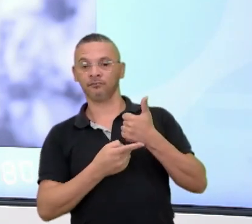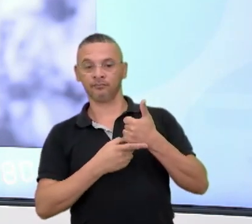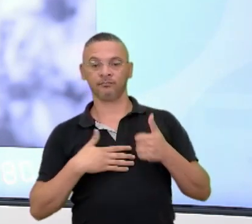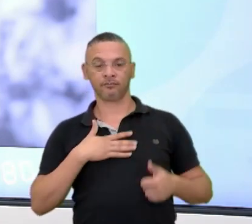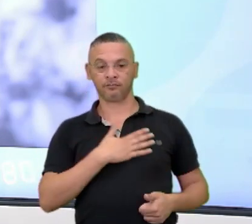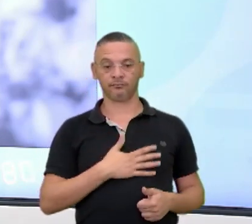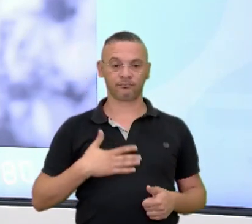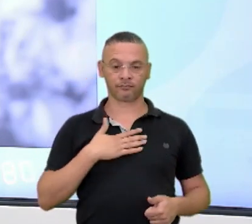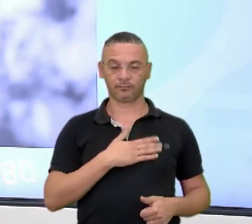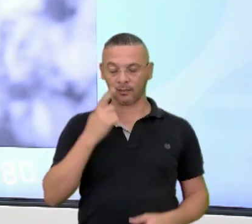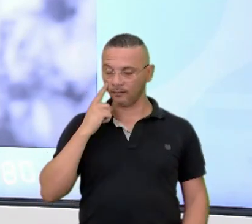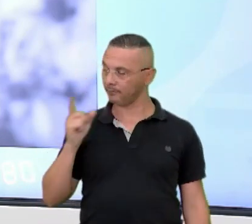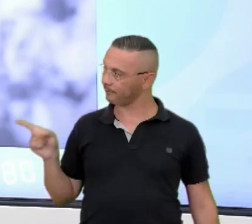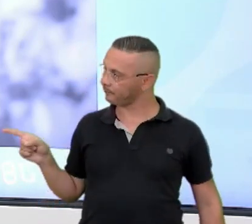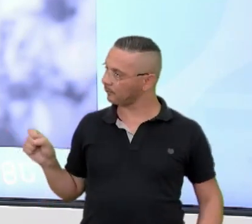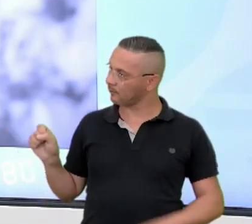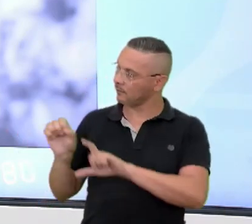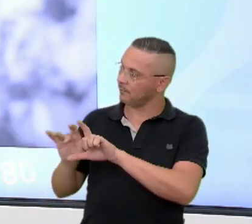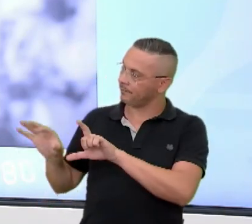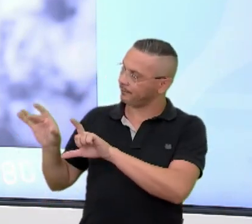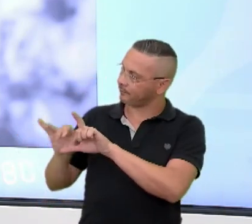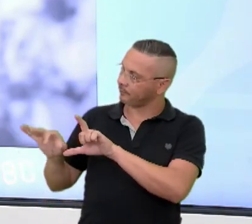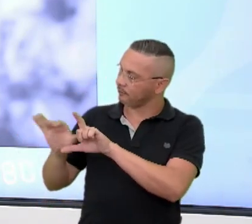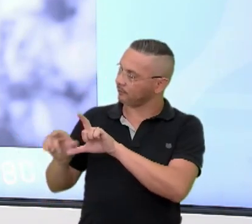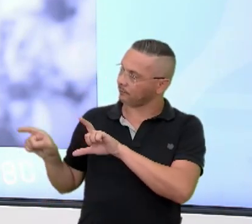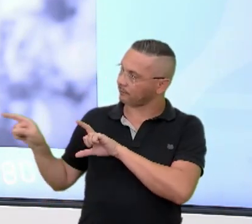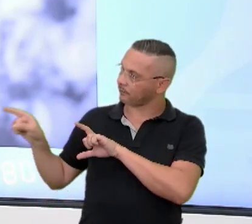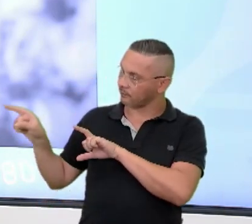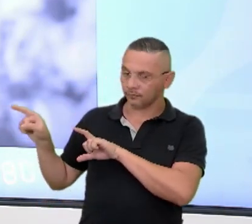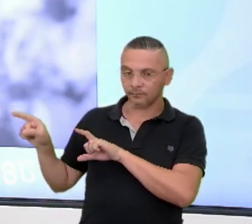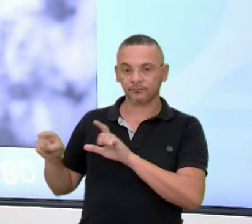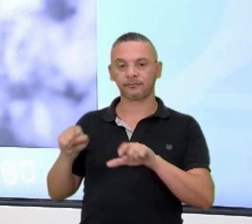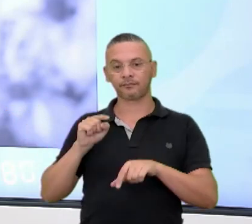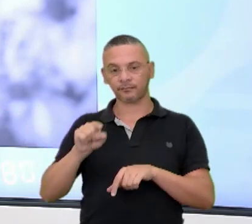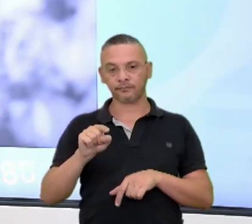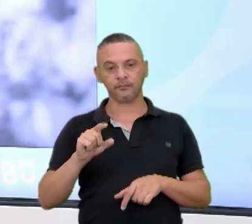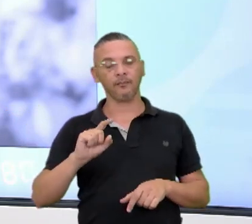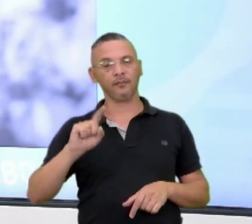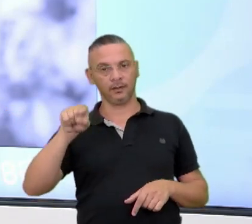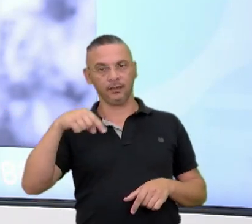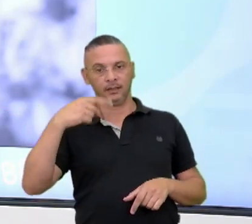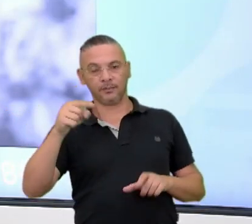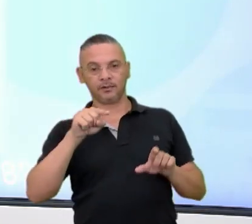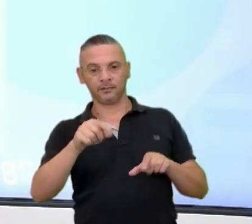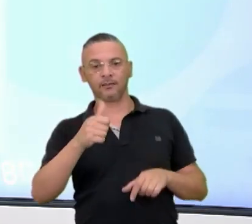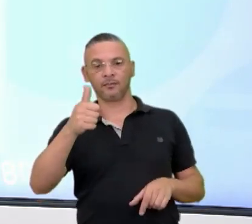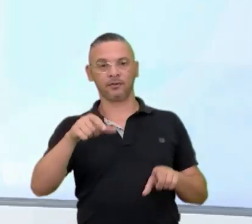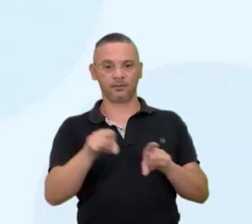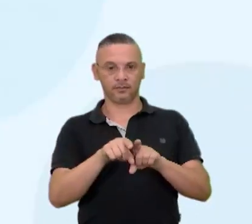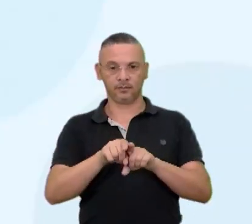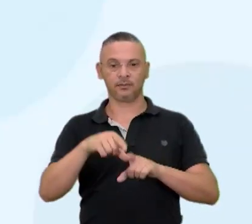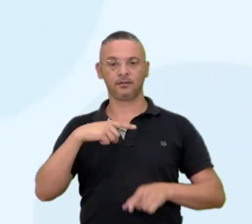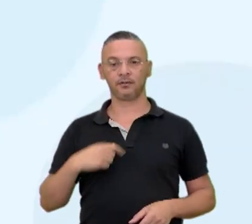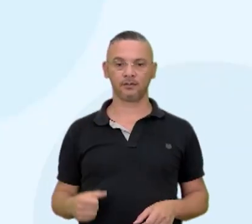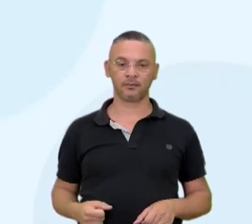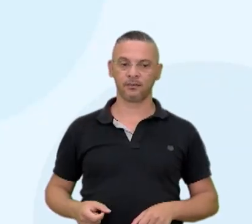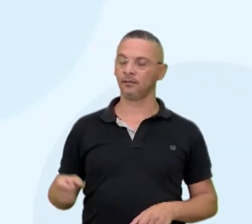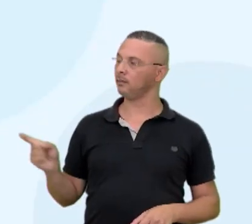aí. Informational bubble significa bolha de informação. Bolha de informação é quando as pessoas se informam sempre